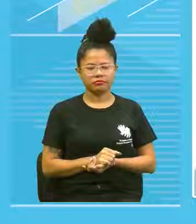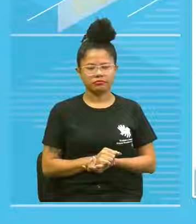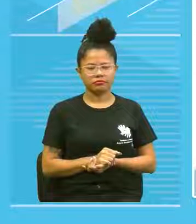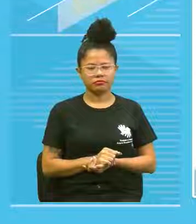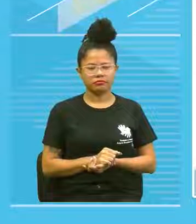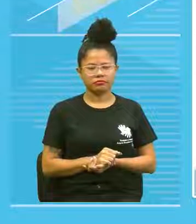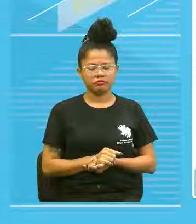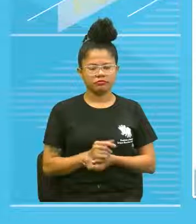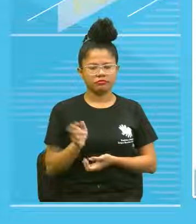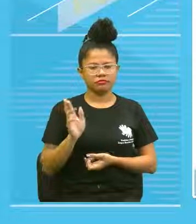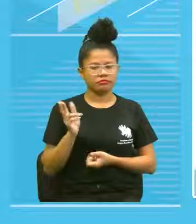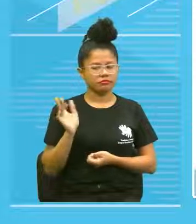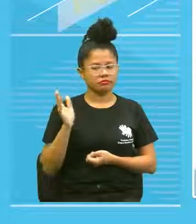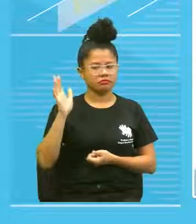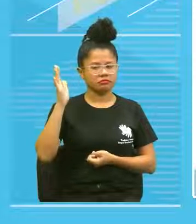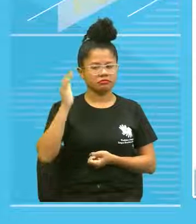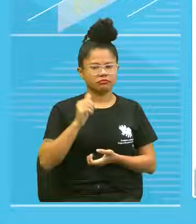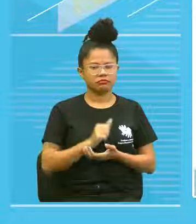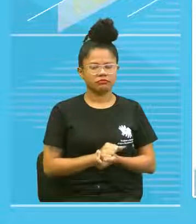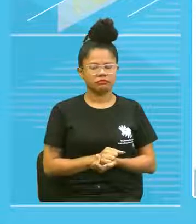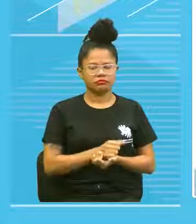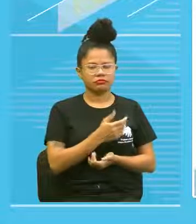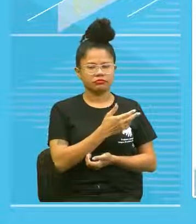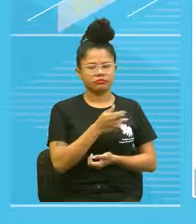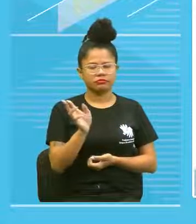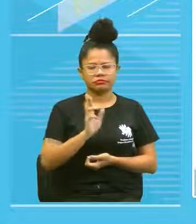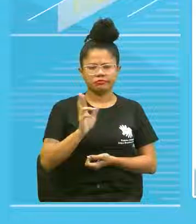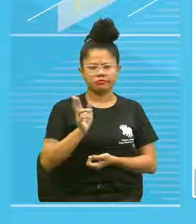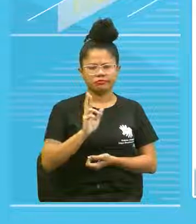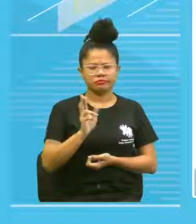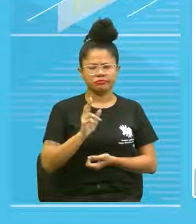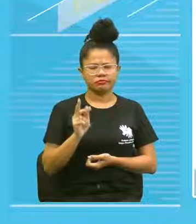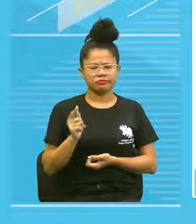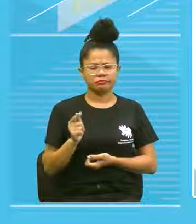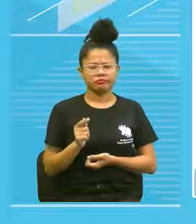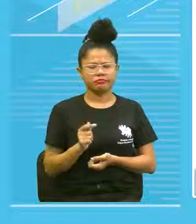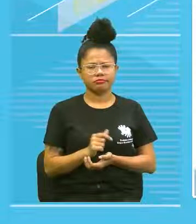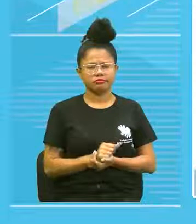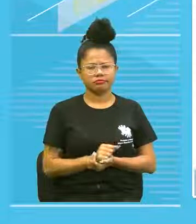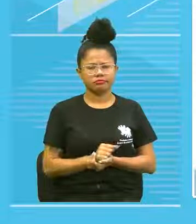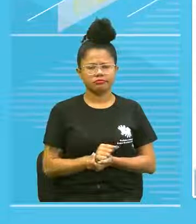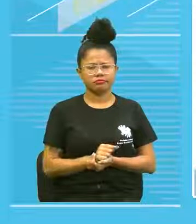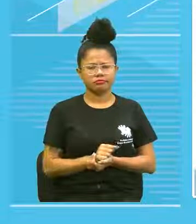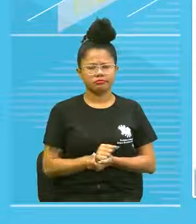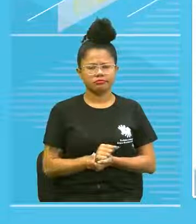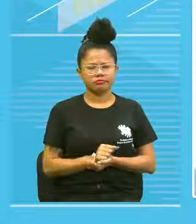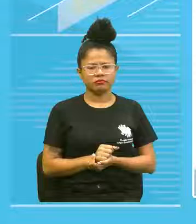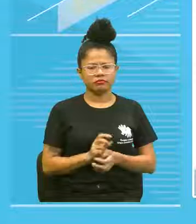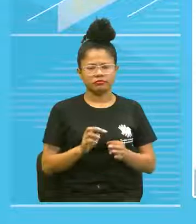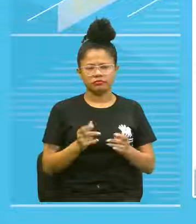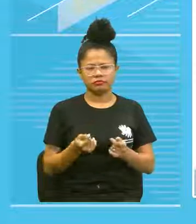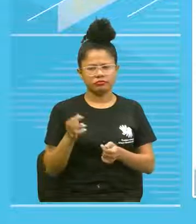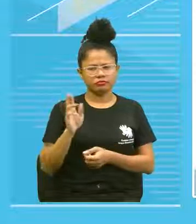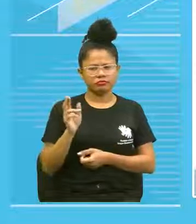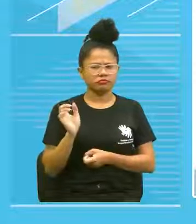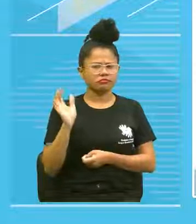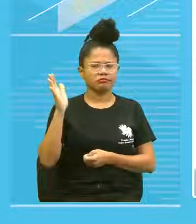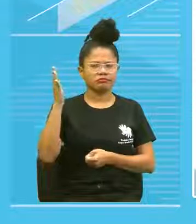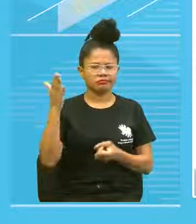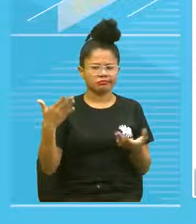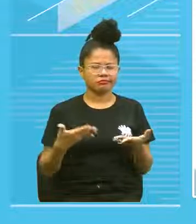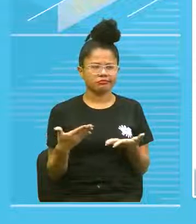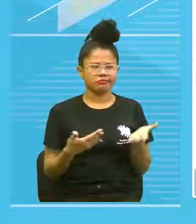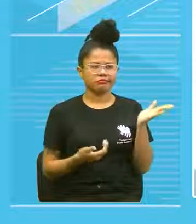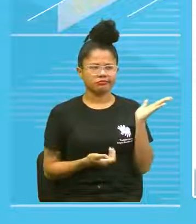O que é caro aí o preço da gasolina de tú que sumiu mesmo bom então aqui essa